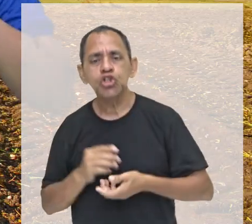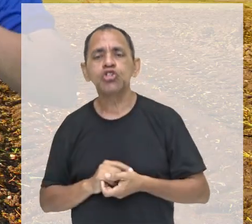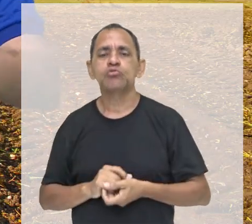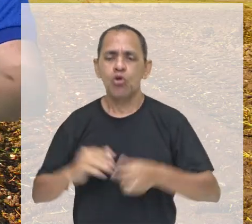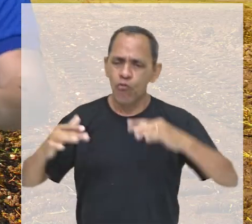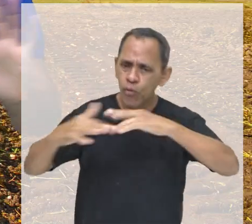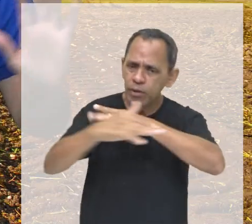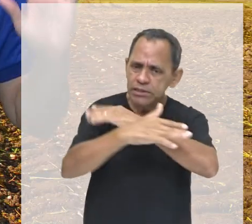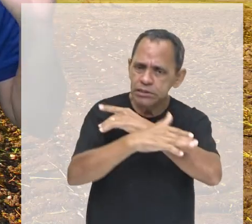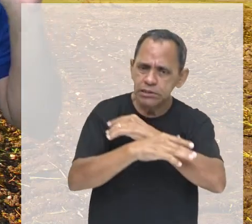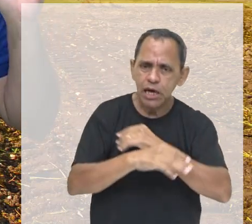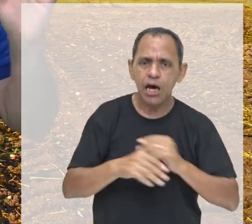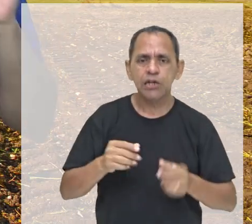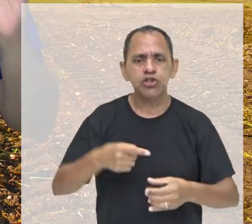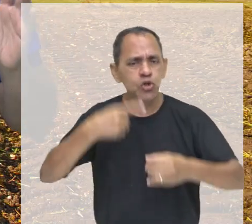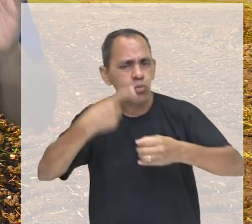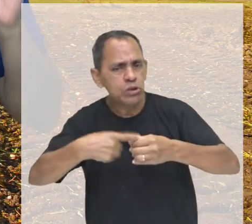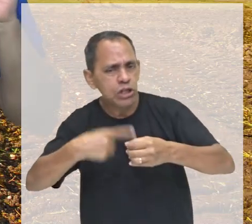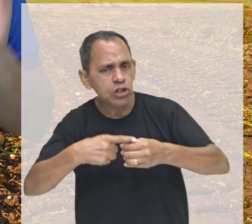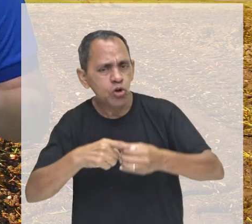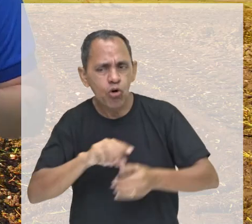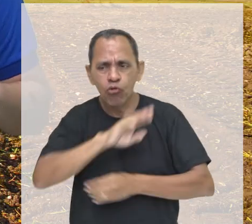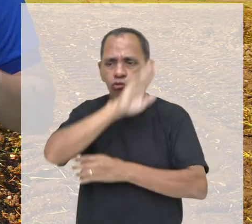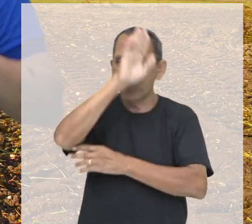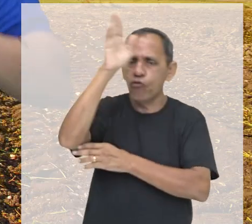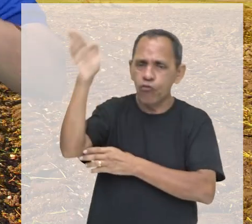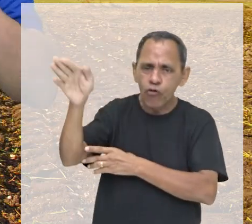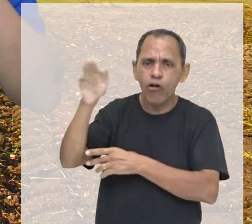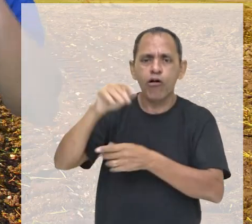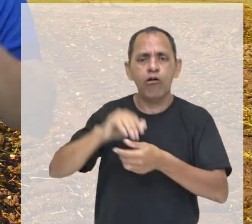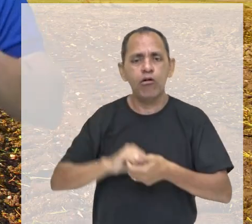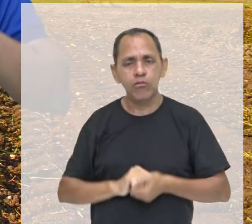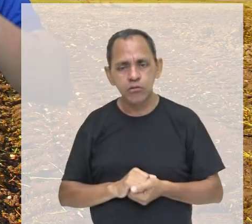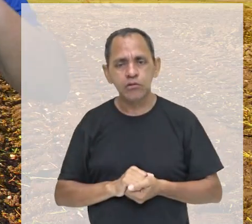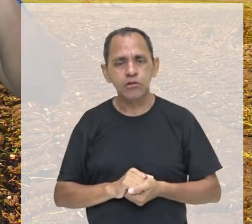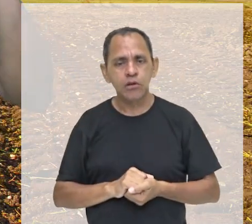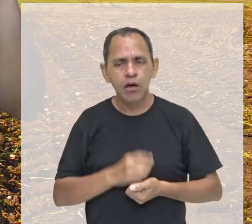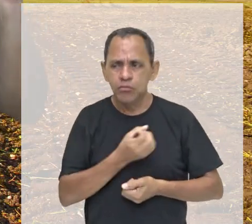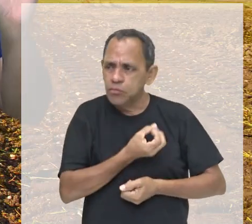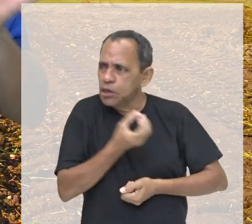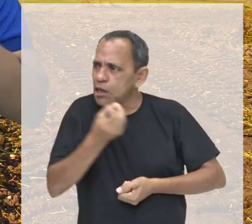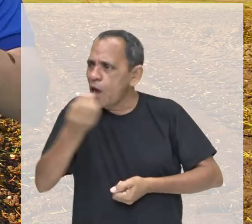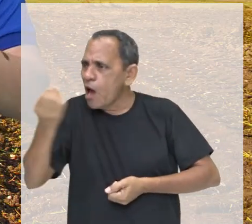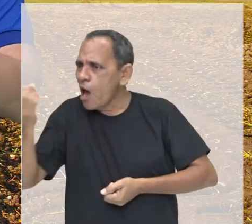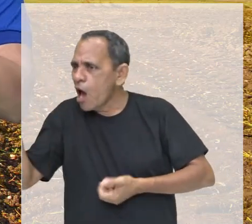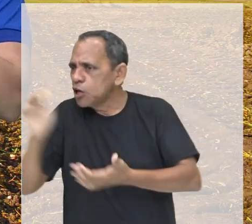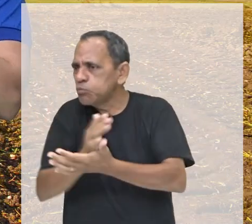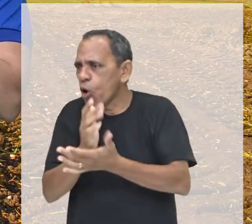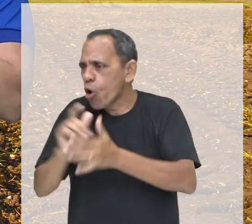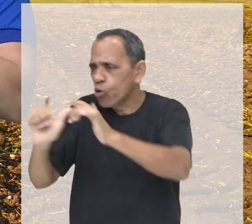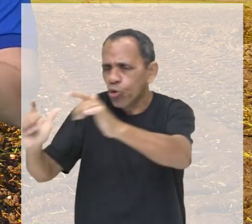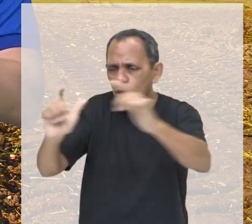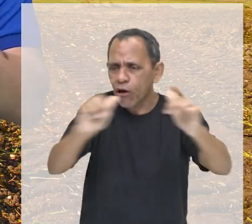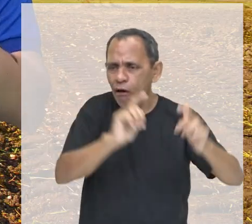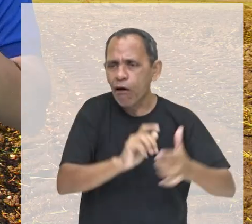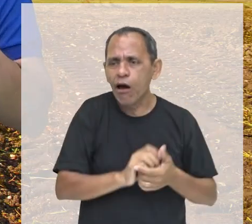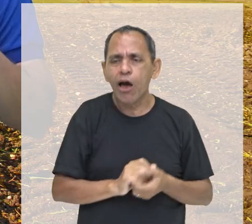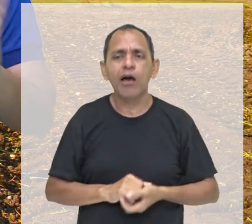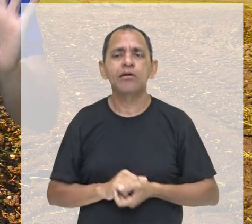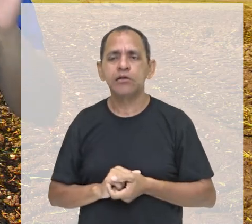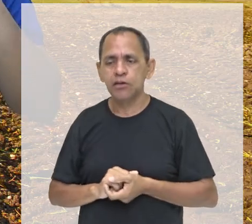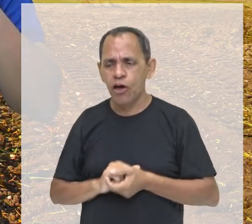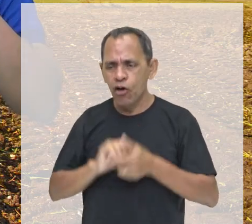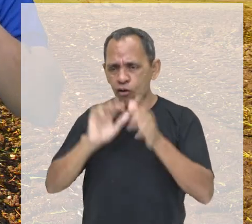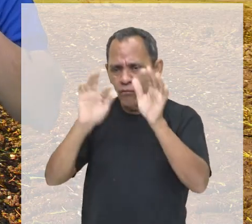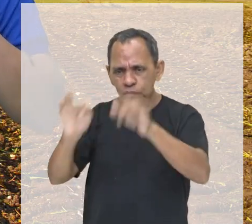cidades, que querem sair daquele caos, daquele barulho, né? Querem ir normalmente ali o final de semana, passar numa